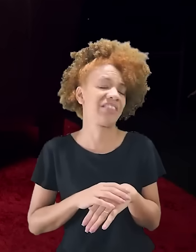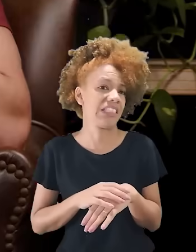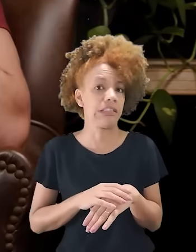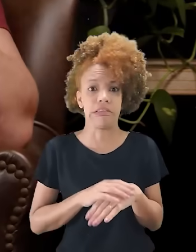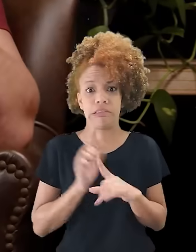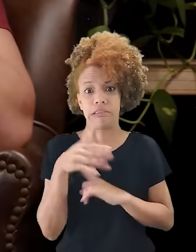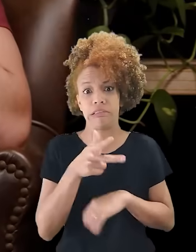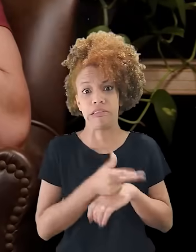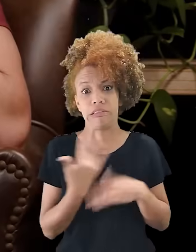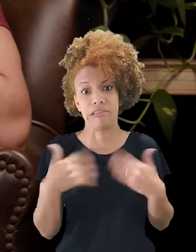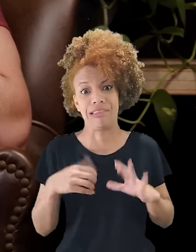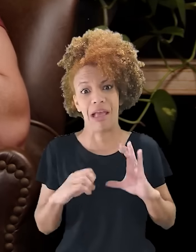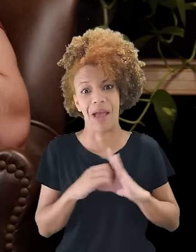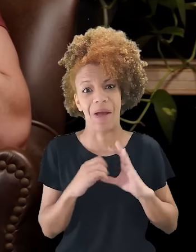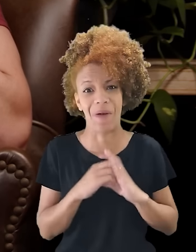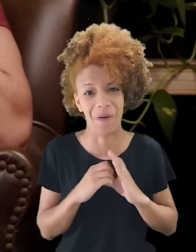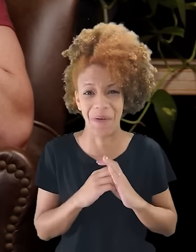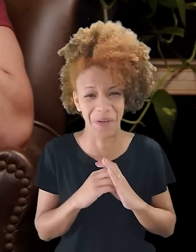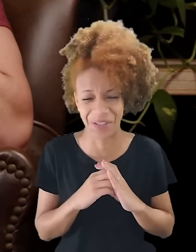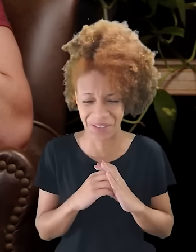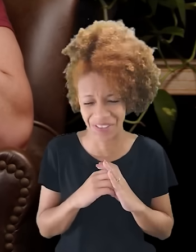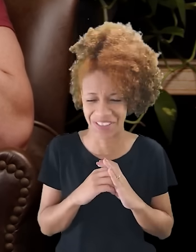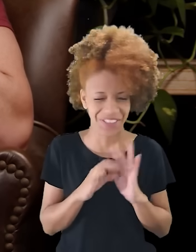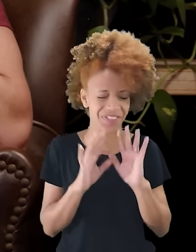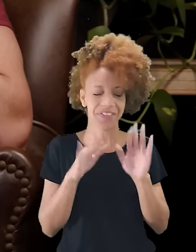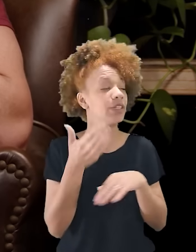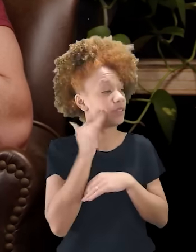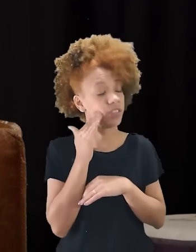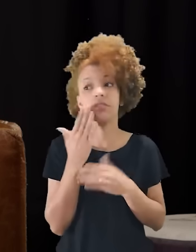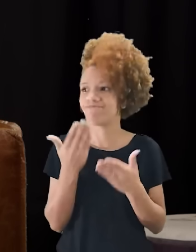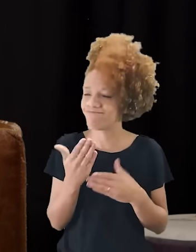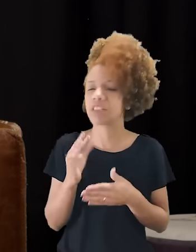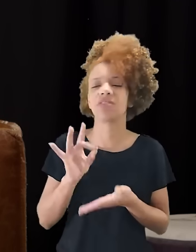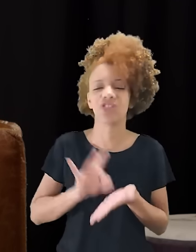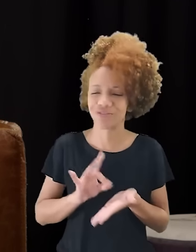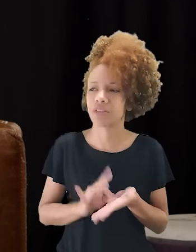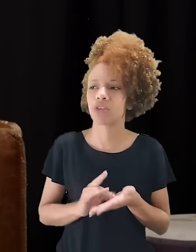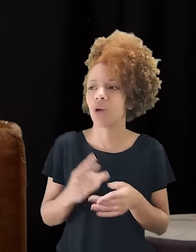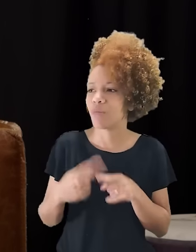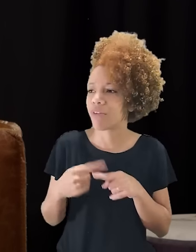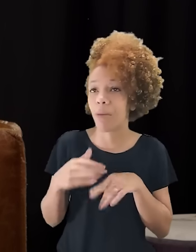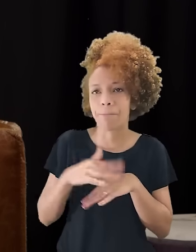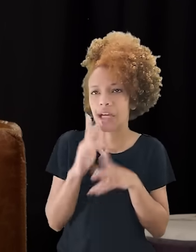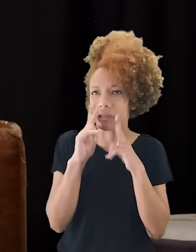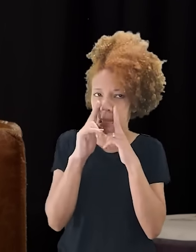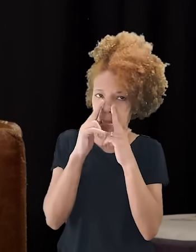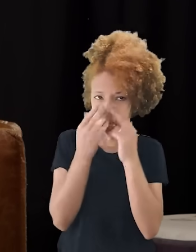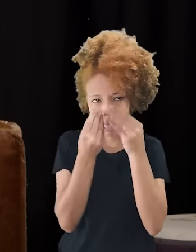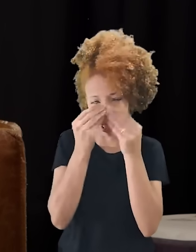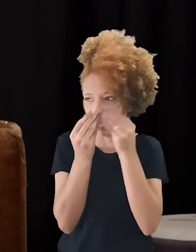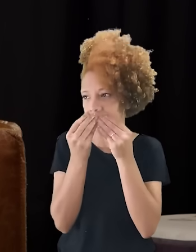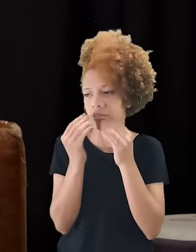vai ver vai ver chegou nela mandem ar entendi entendi e tá assim gente sério porque quanto mais você mexe no nariz